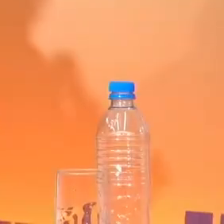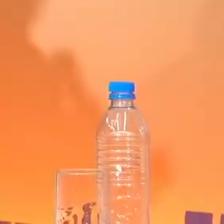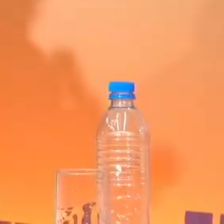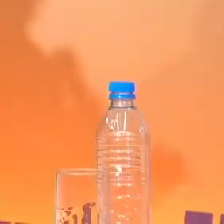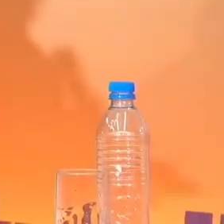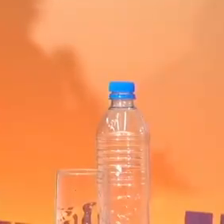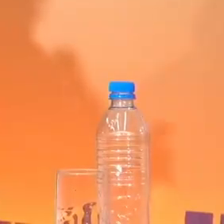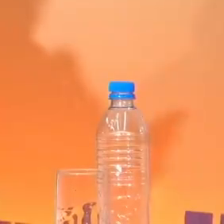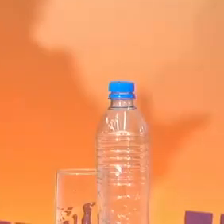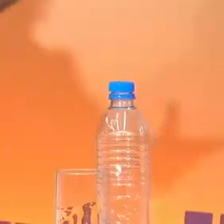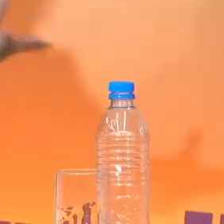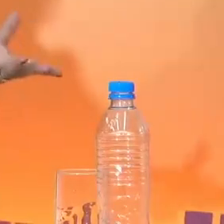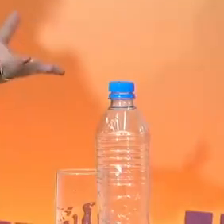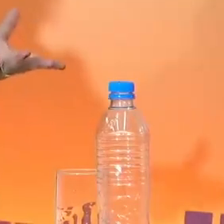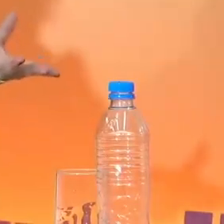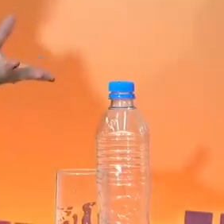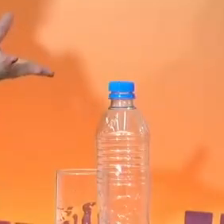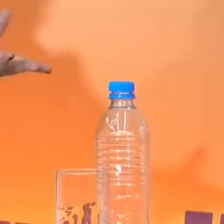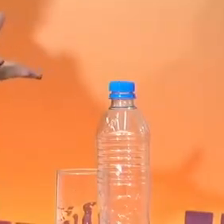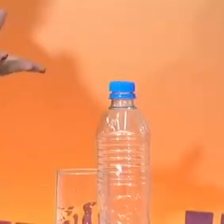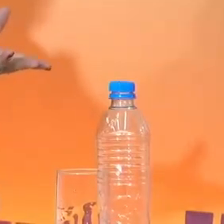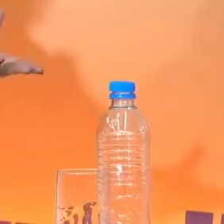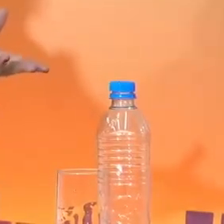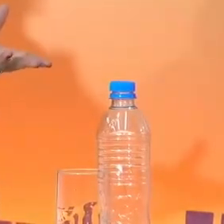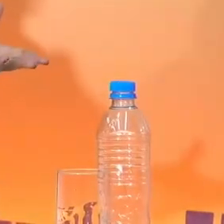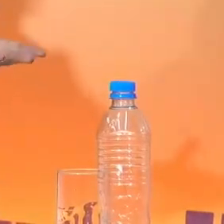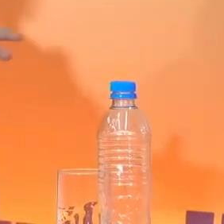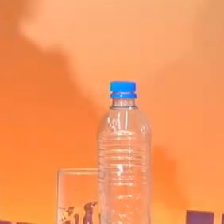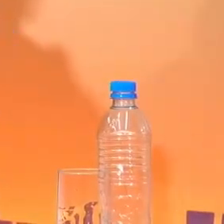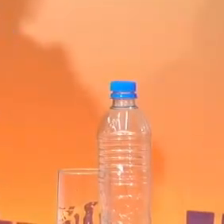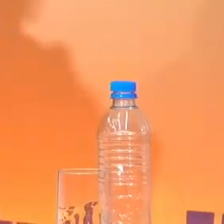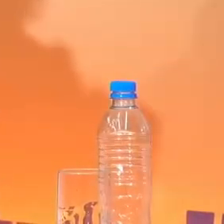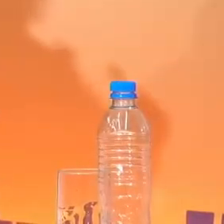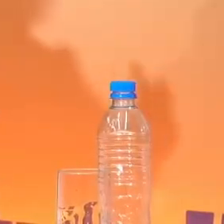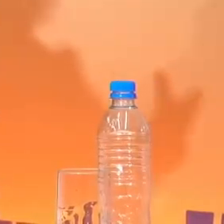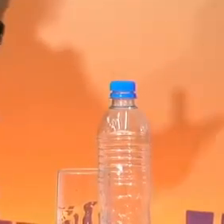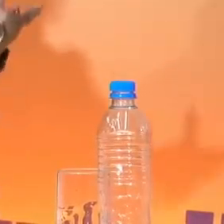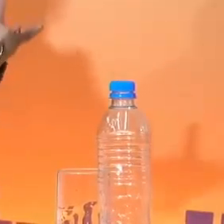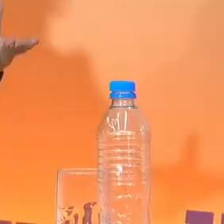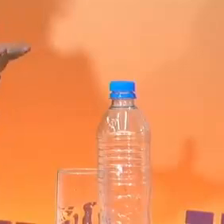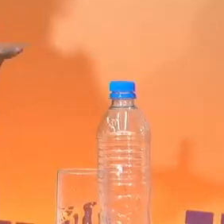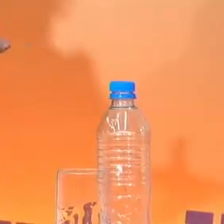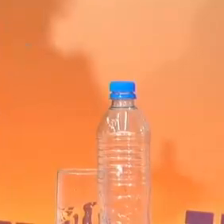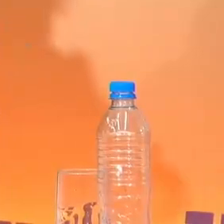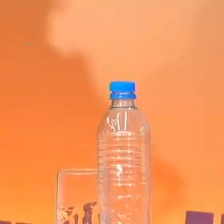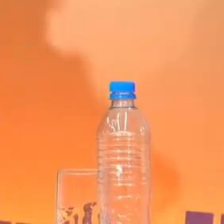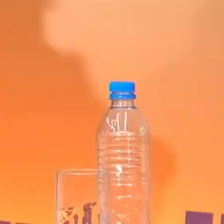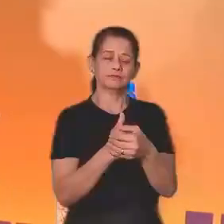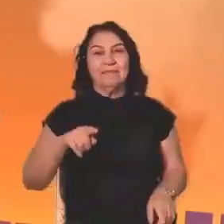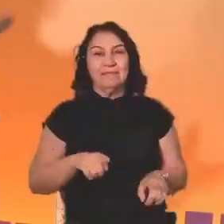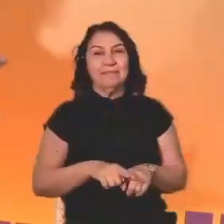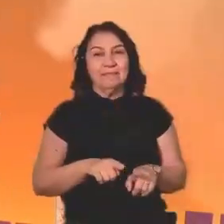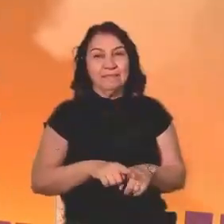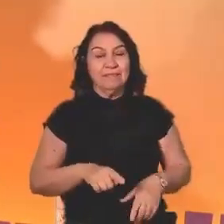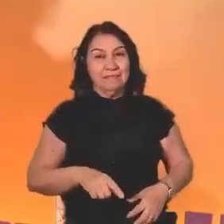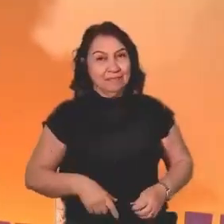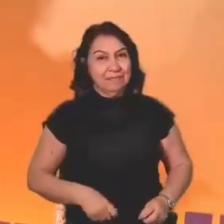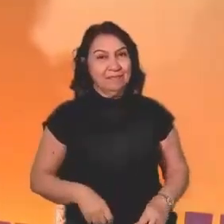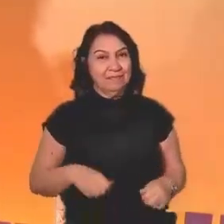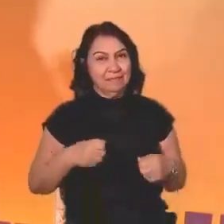pardos. Então, a gente tem uma população muito expressiva que também precisa desse